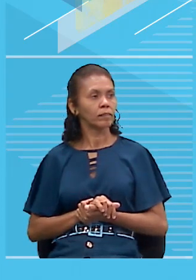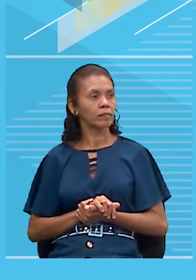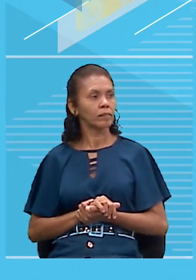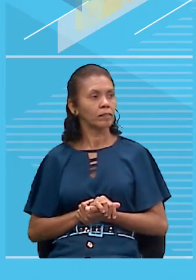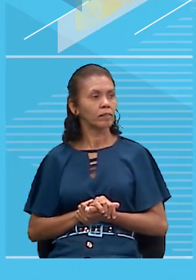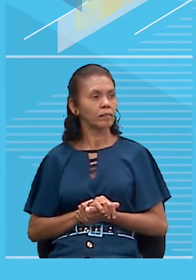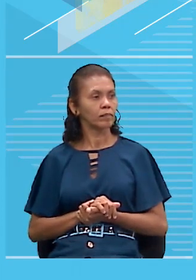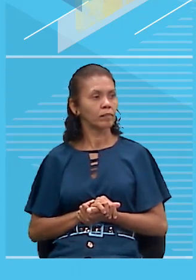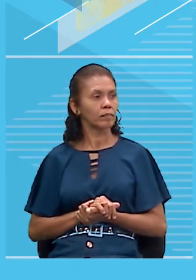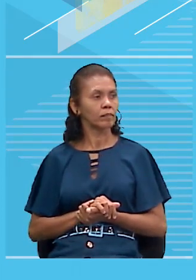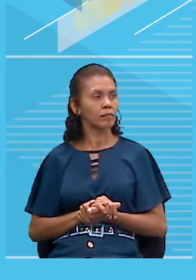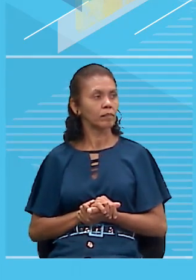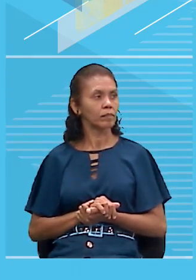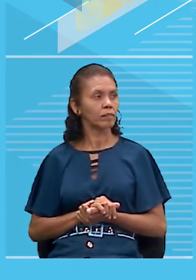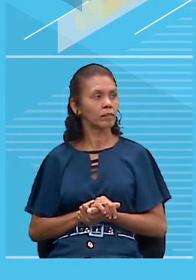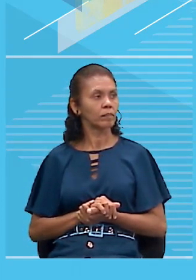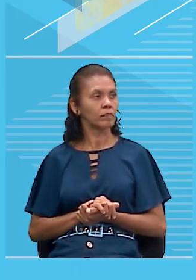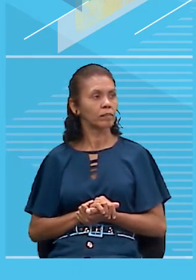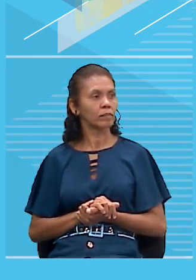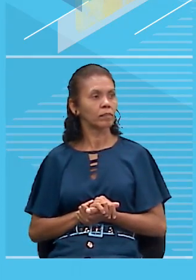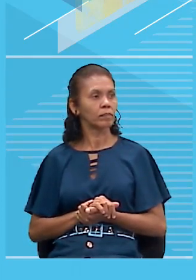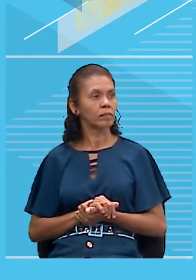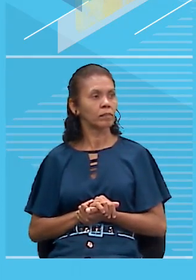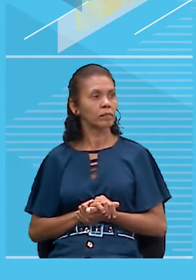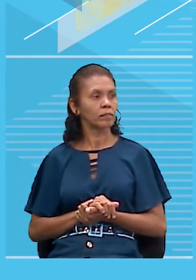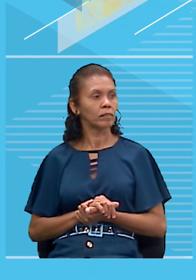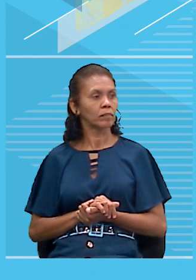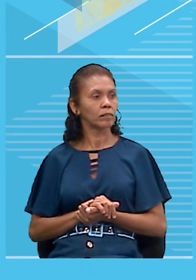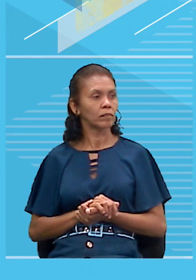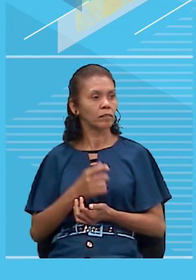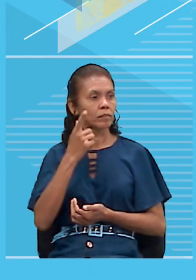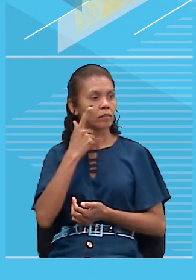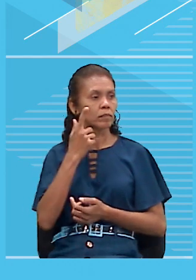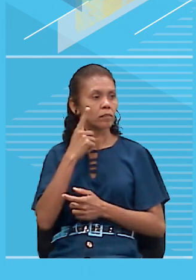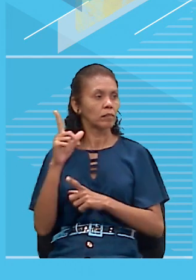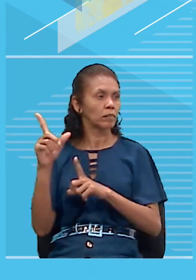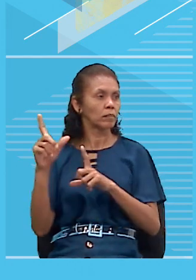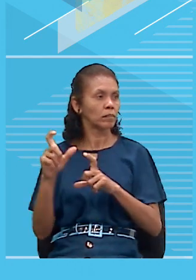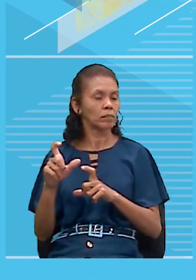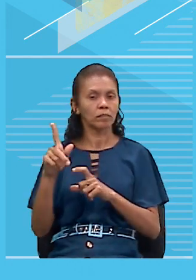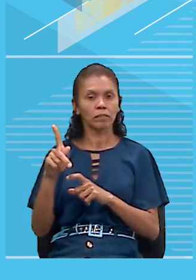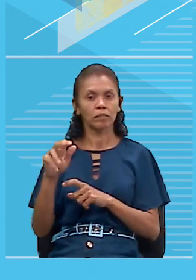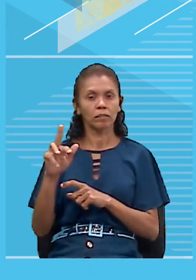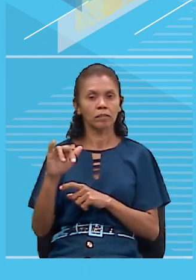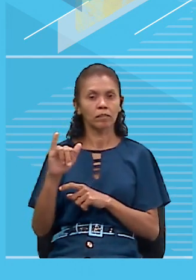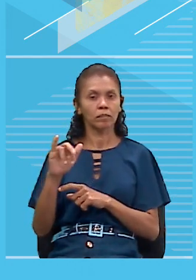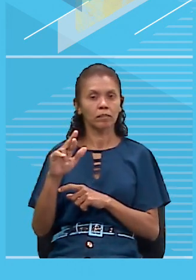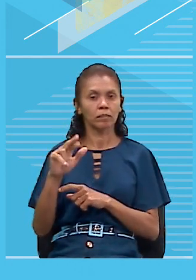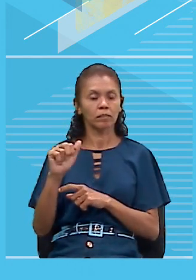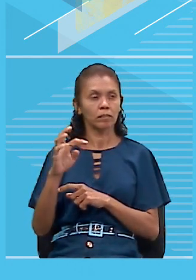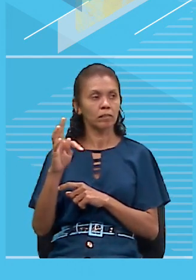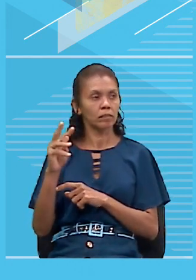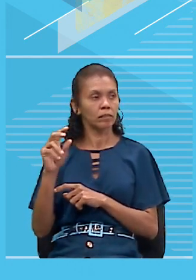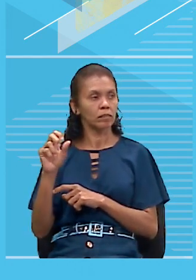meu Deus dá tempo dá tempo olha eles aí Os Piratas são males